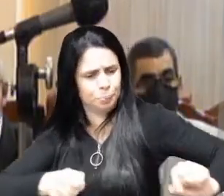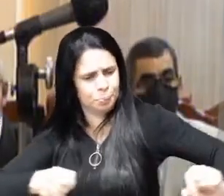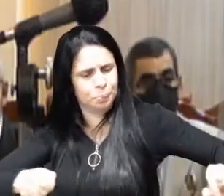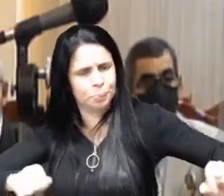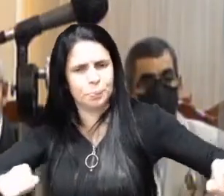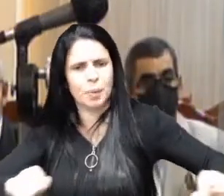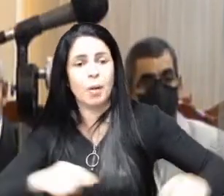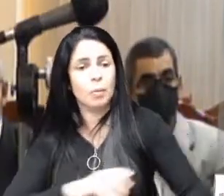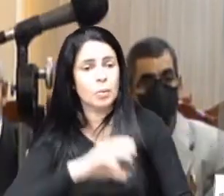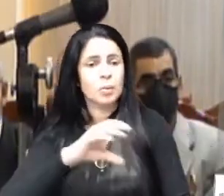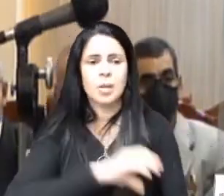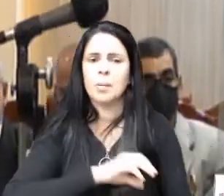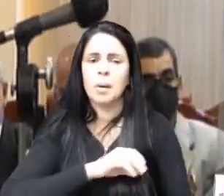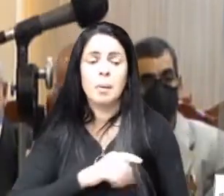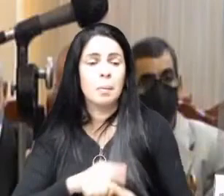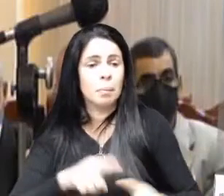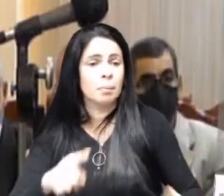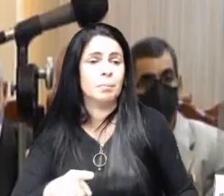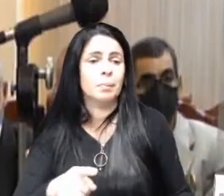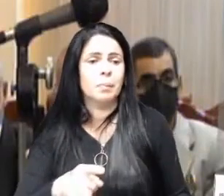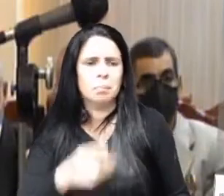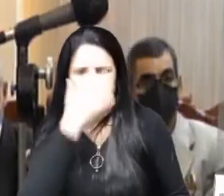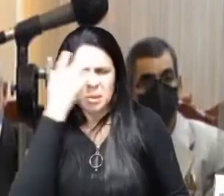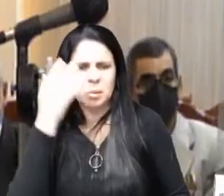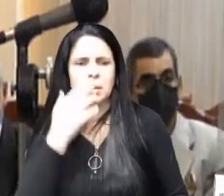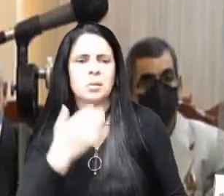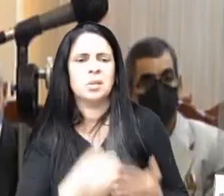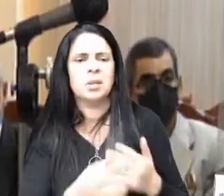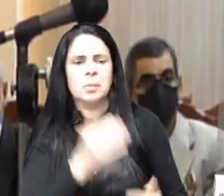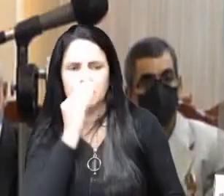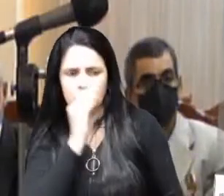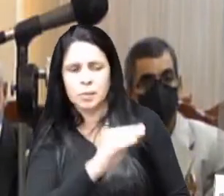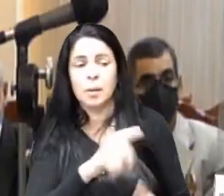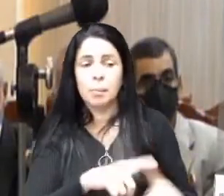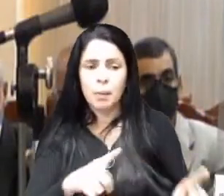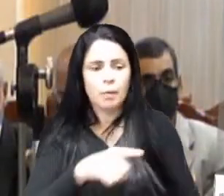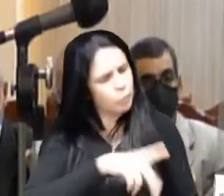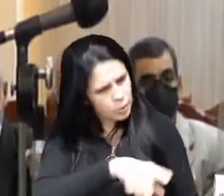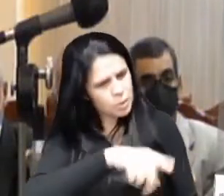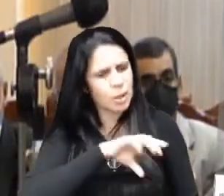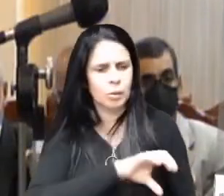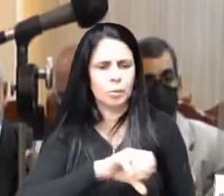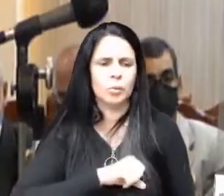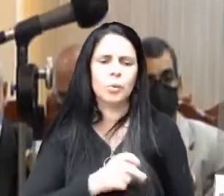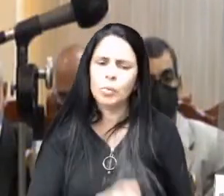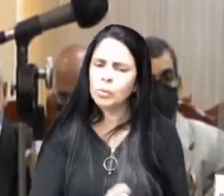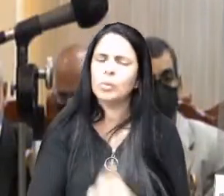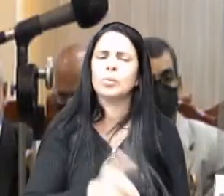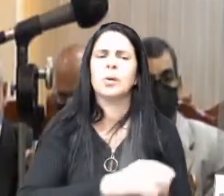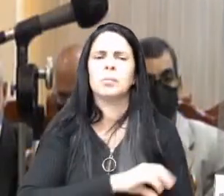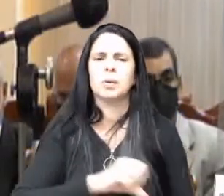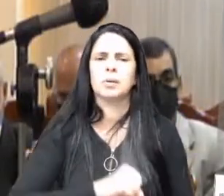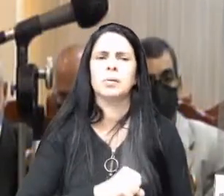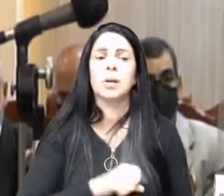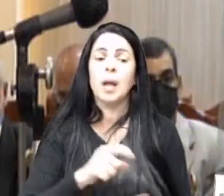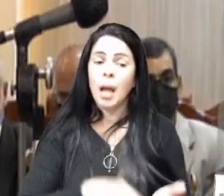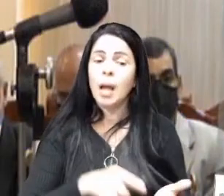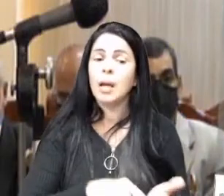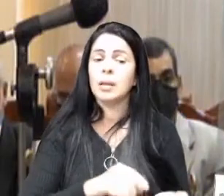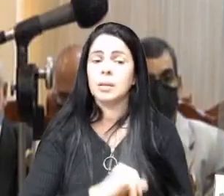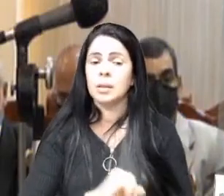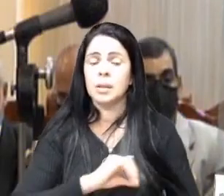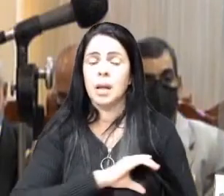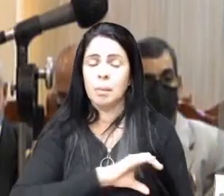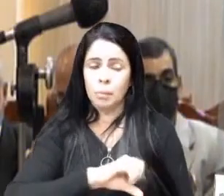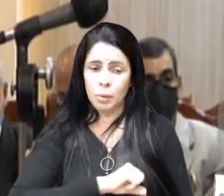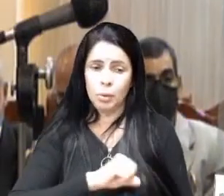Você ama, você nem é correspondido, mas você ama, continua amando. É esse amor que Pedro disse que no tempo do fim a igreja precisava ter.